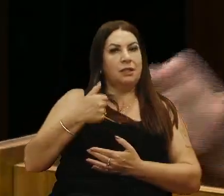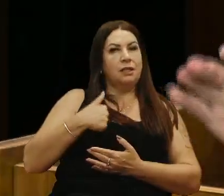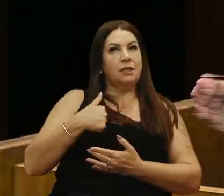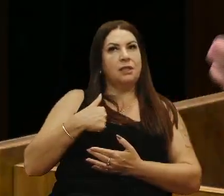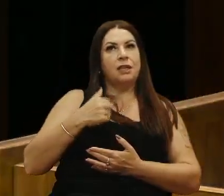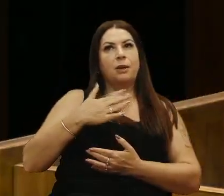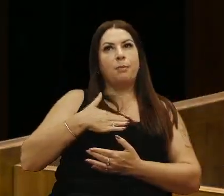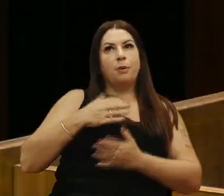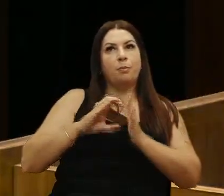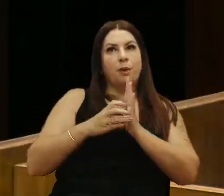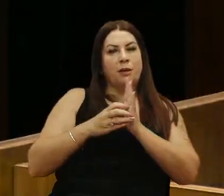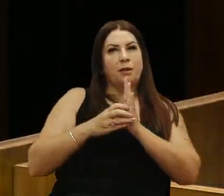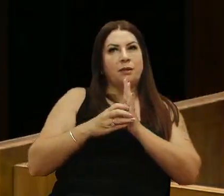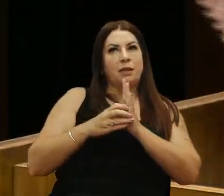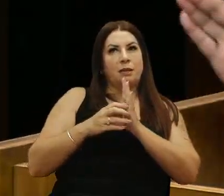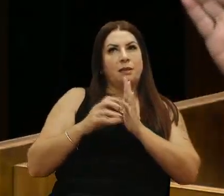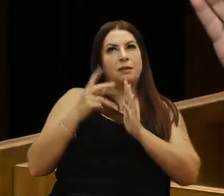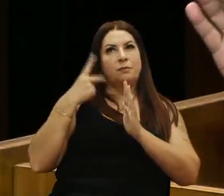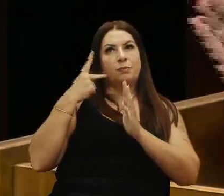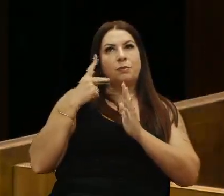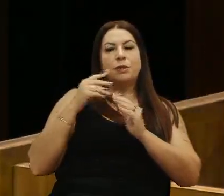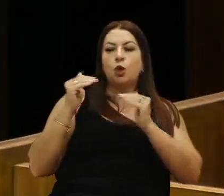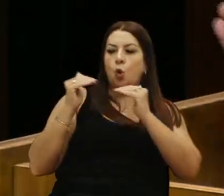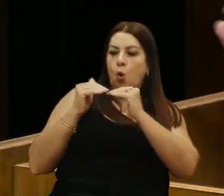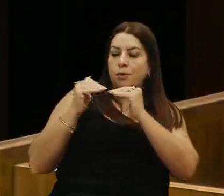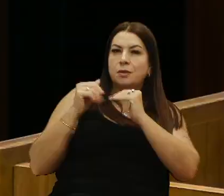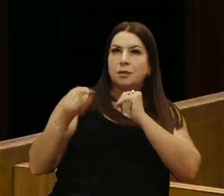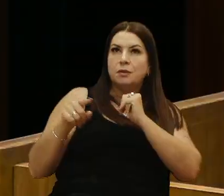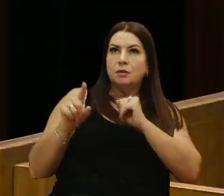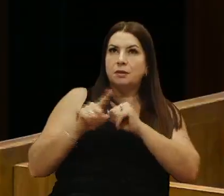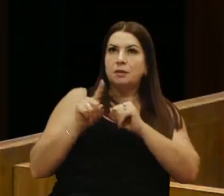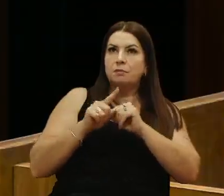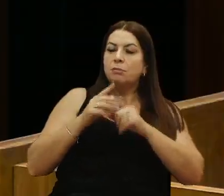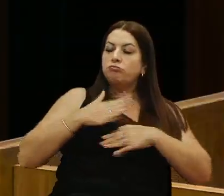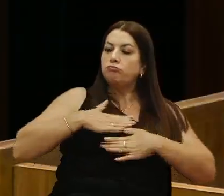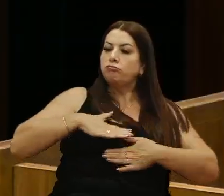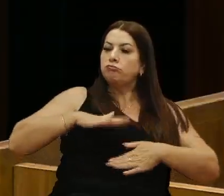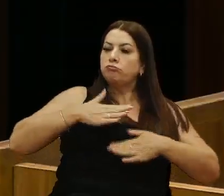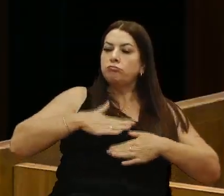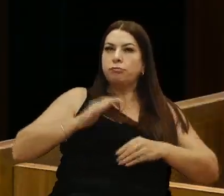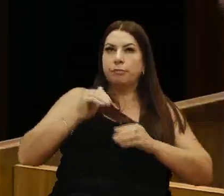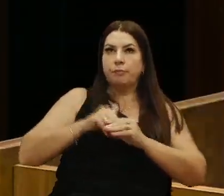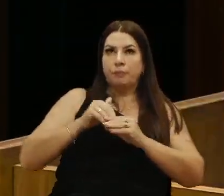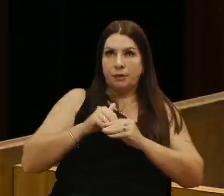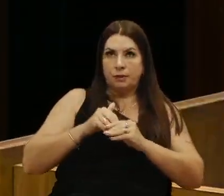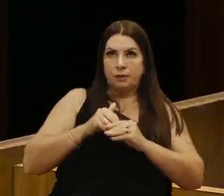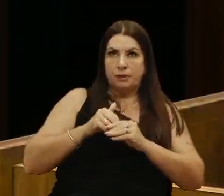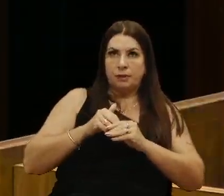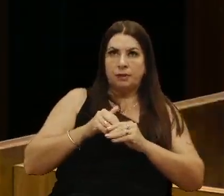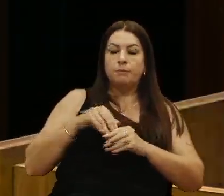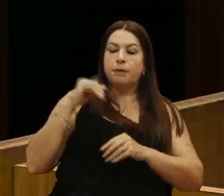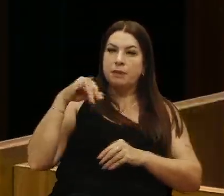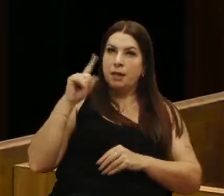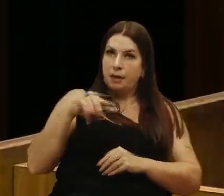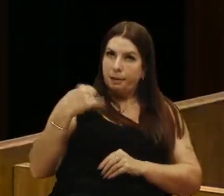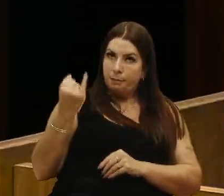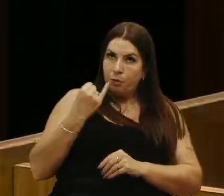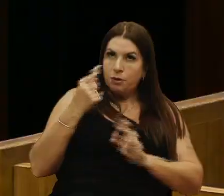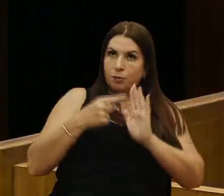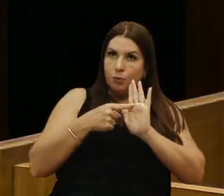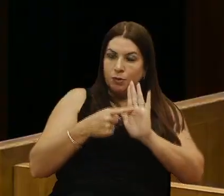pela minha bancada, que se criou consensos e nós estamos muito tranquilos com a nossa votação. Mas é importante